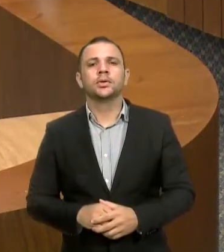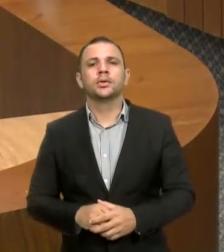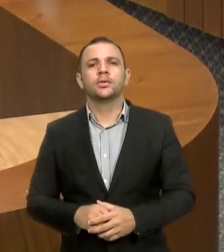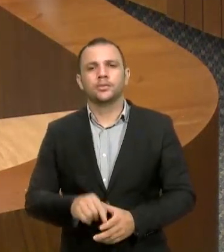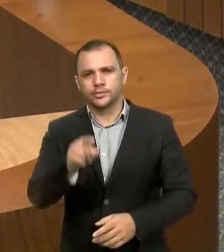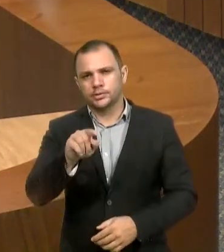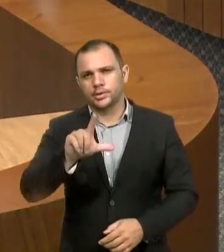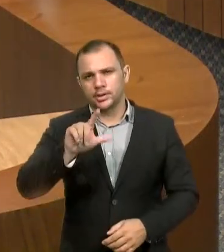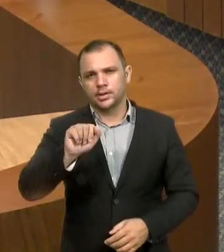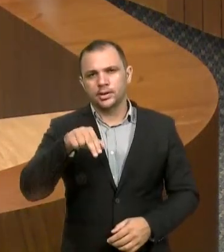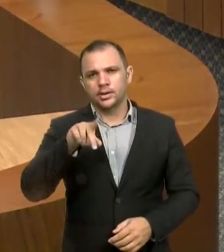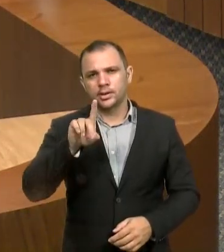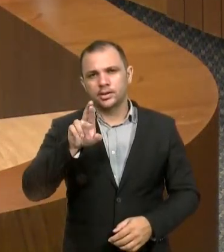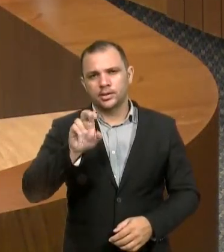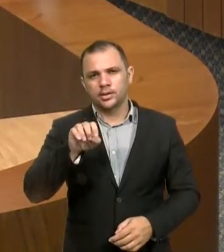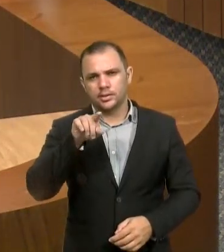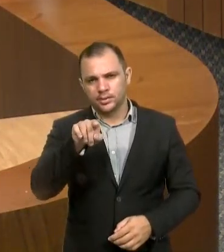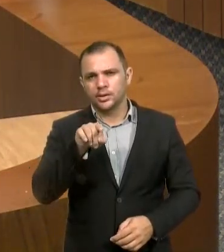prestes a